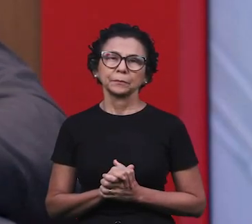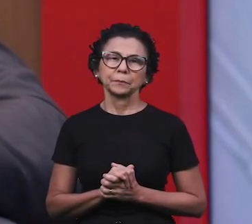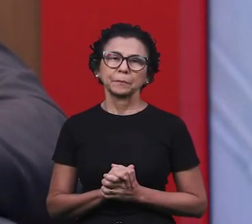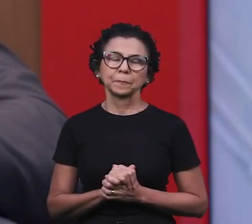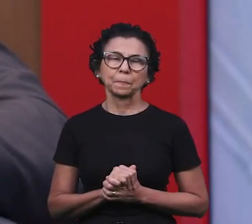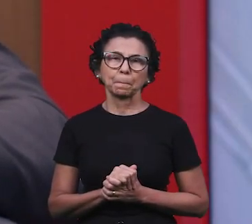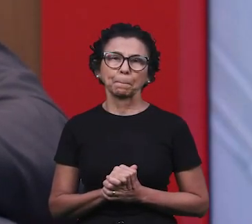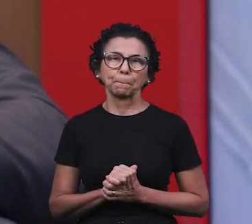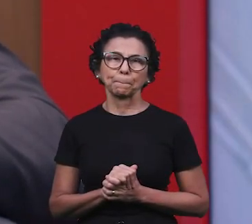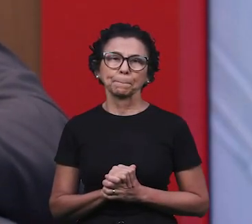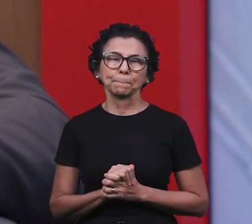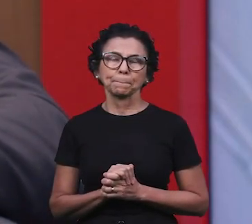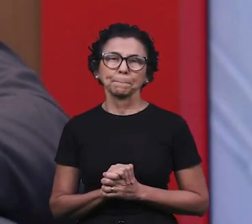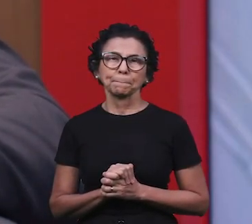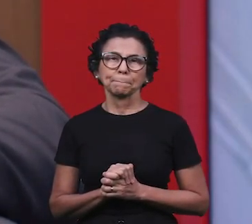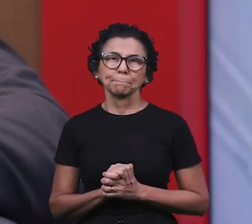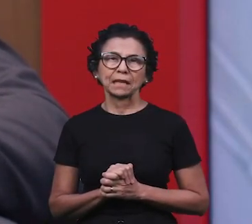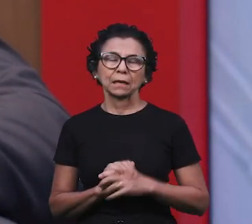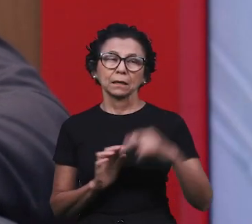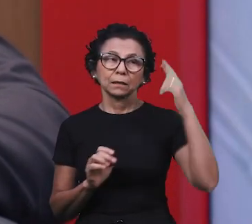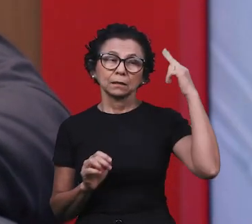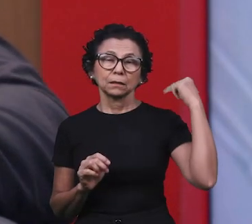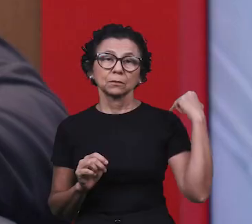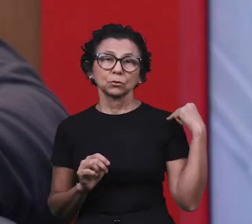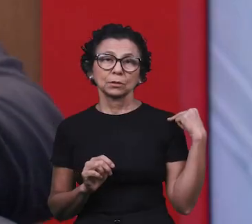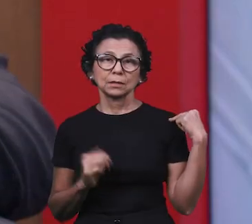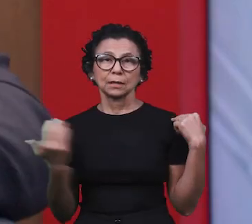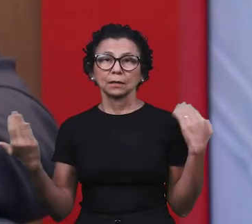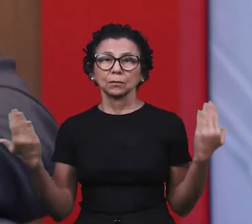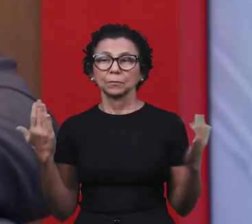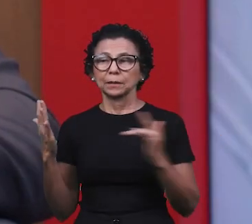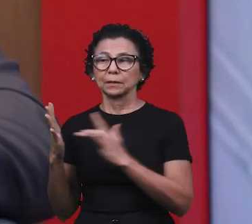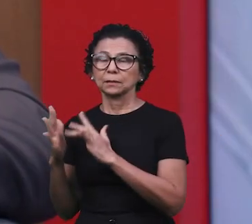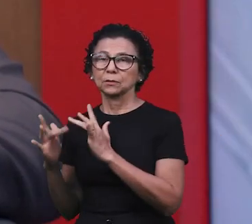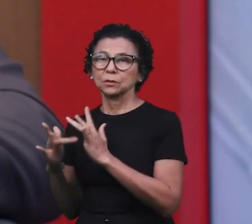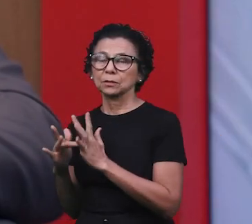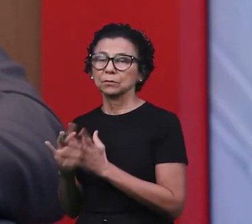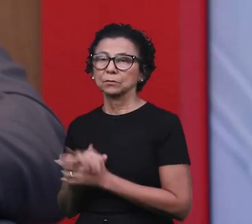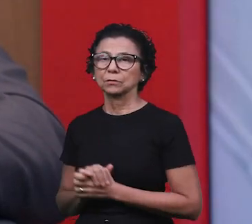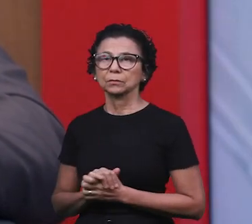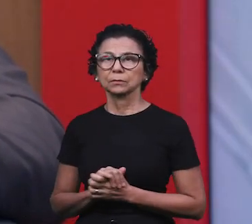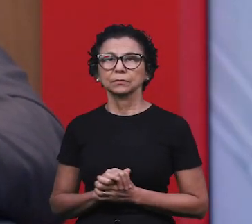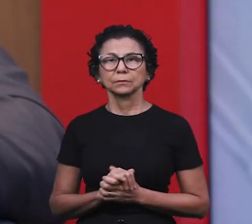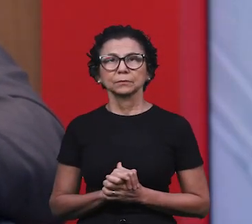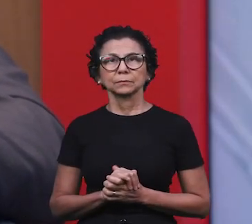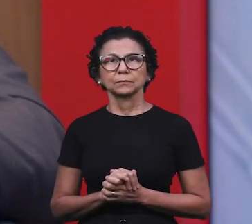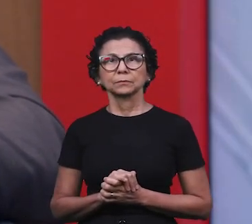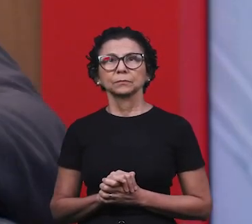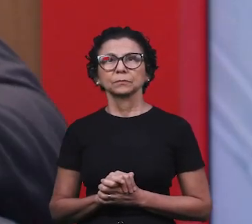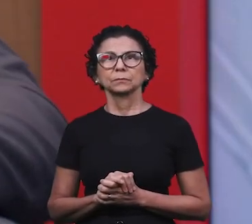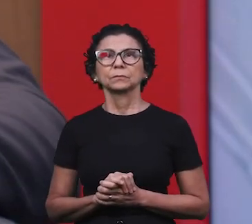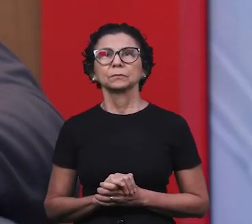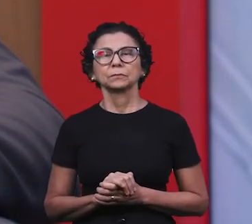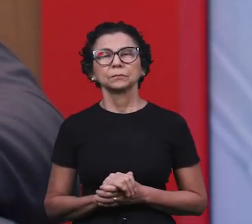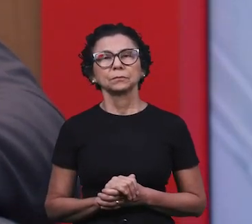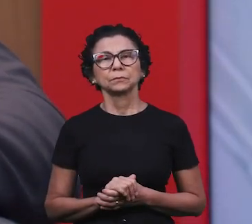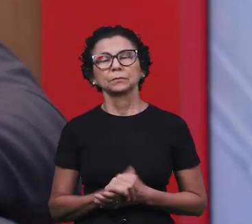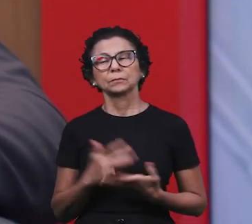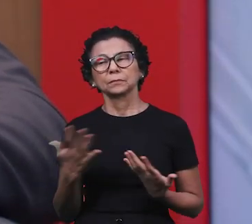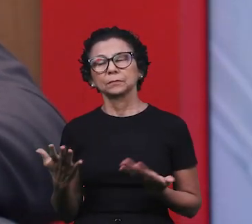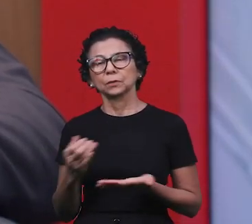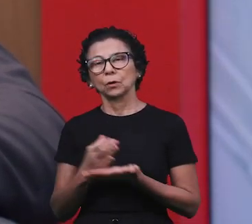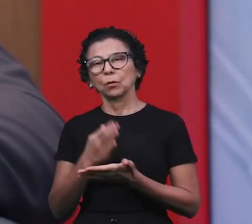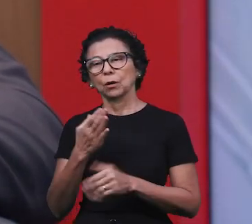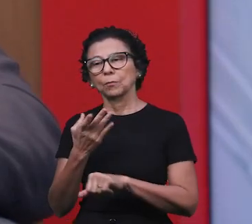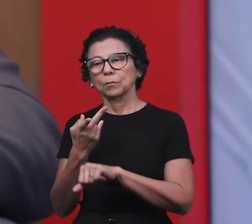Como foi dito pelo senhor agora, pastor, a estratégia de colocar ali o copo de prata foi para que eles tivessem que retornar ao encontro